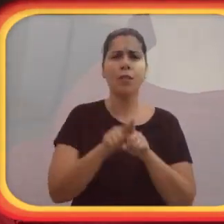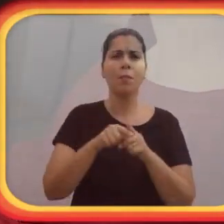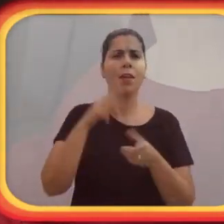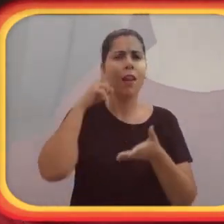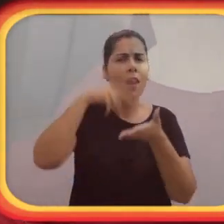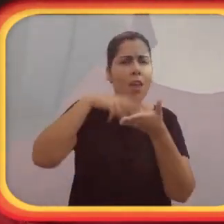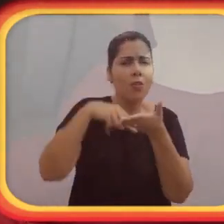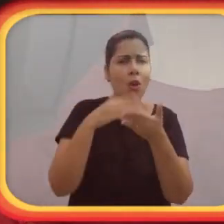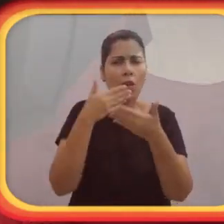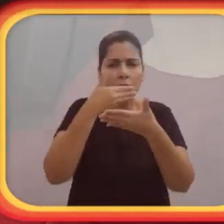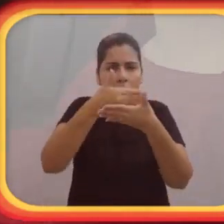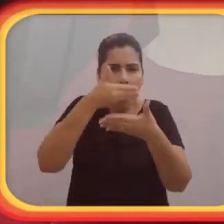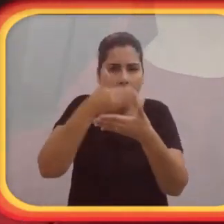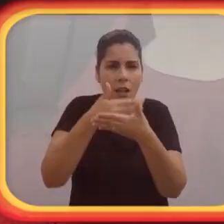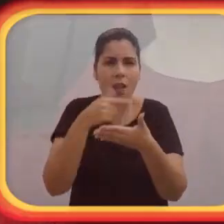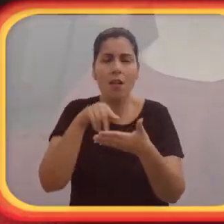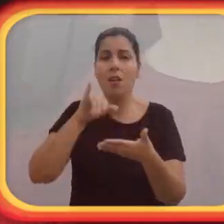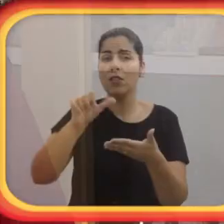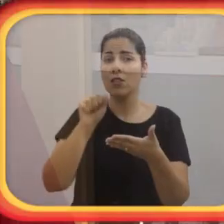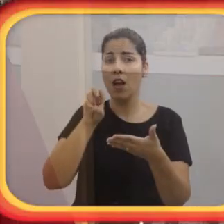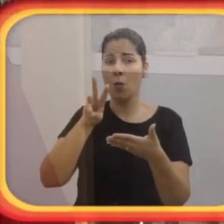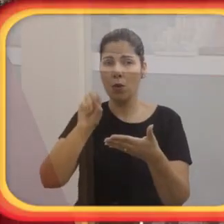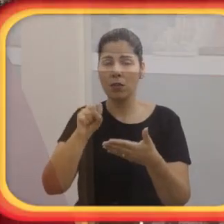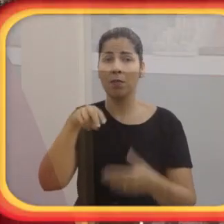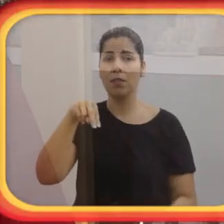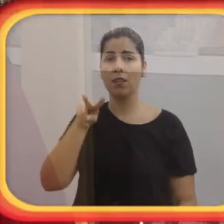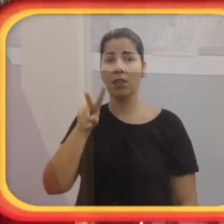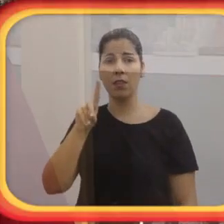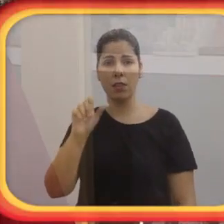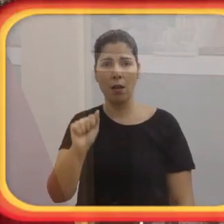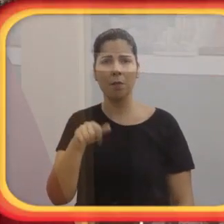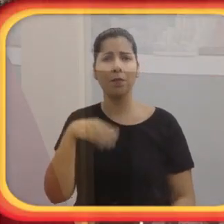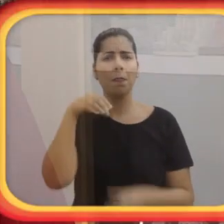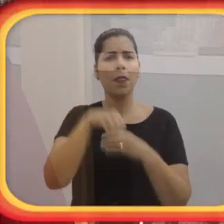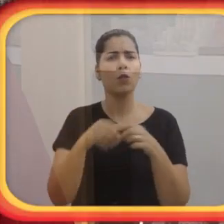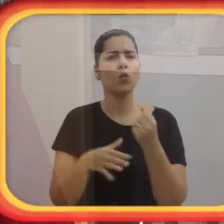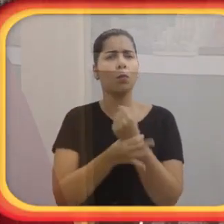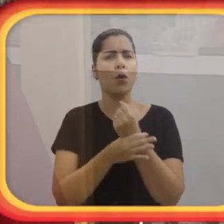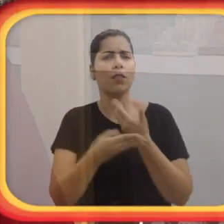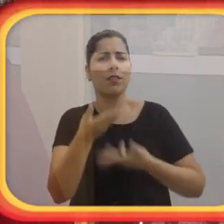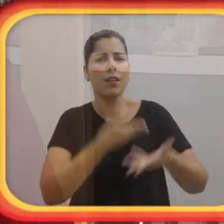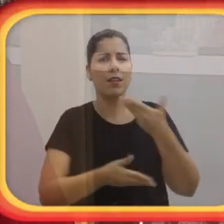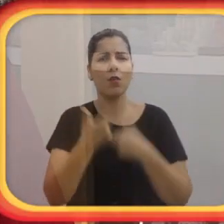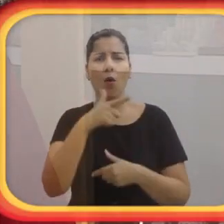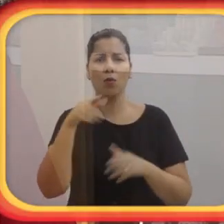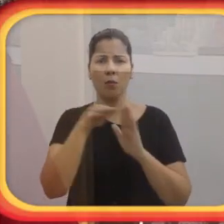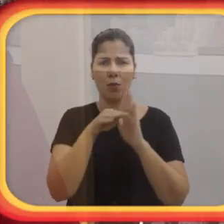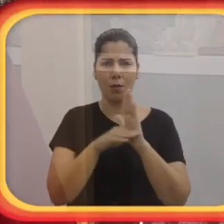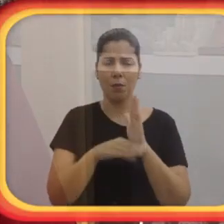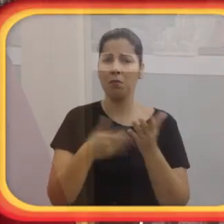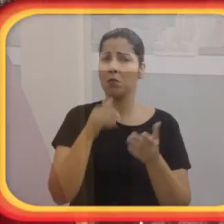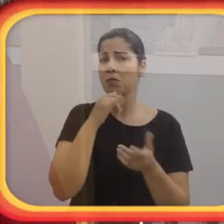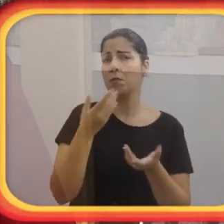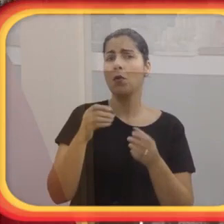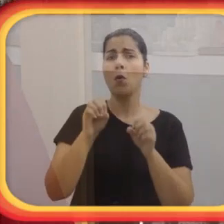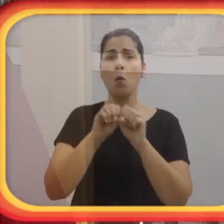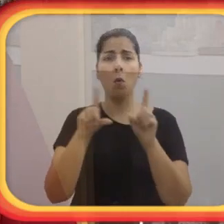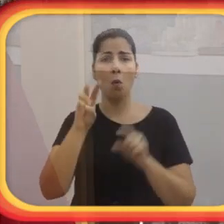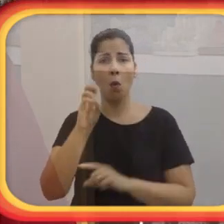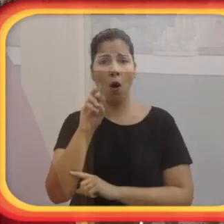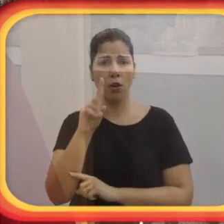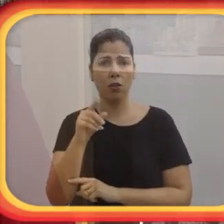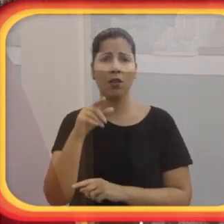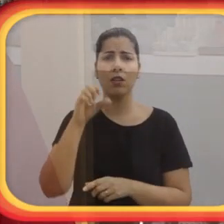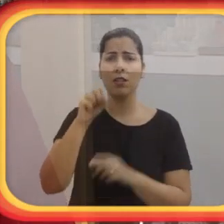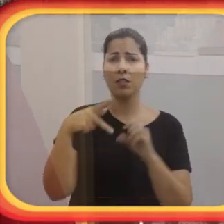da UFRJ, feito para as pessoas com deficiência visual, e utilizo também os leitores de tela, são JAWS, NVDA, que dão suporte